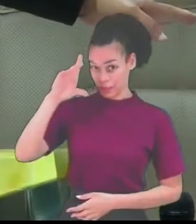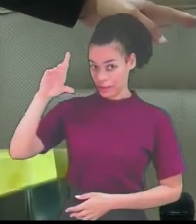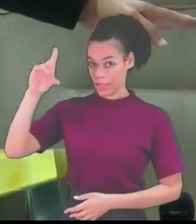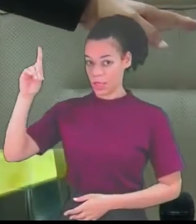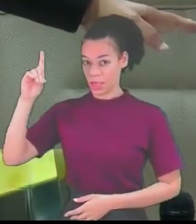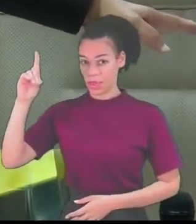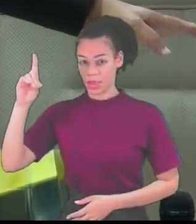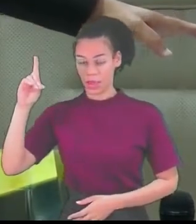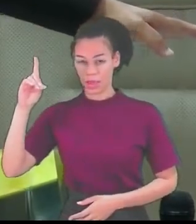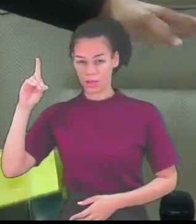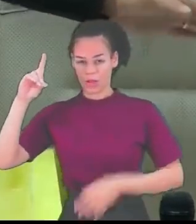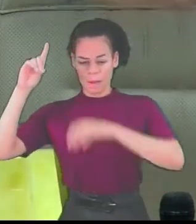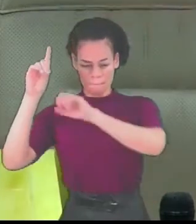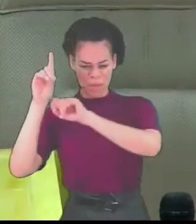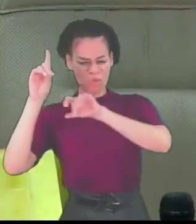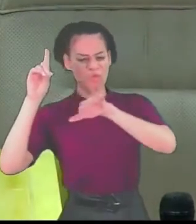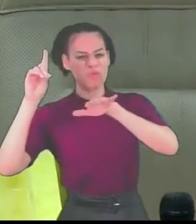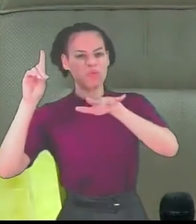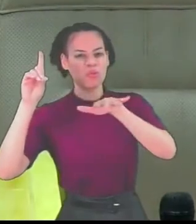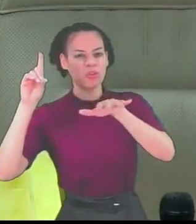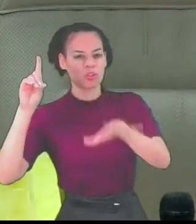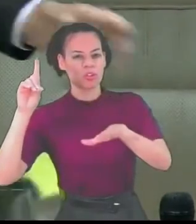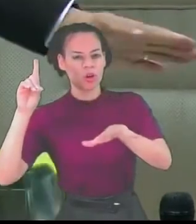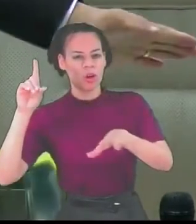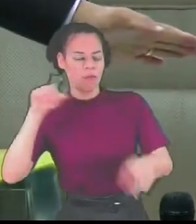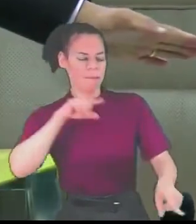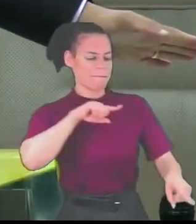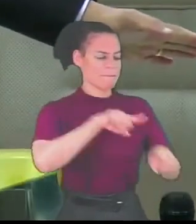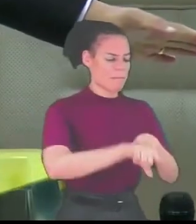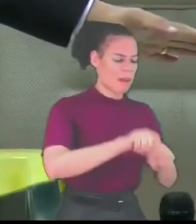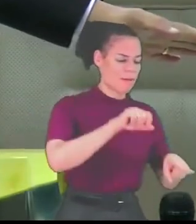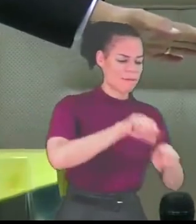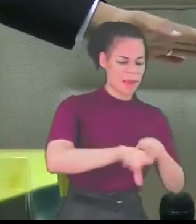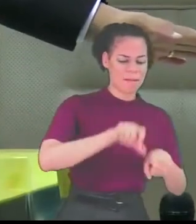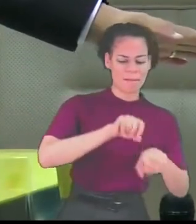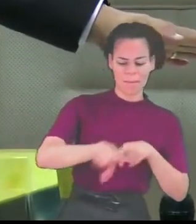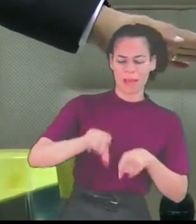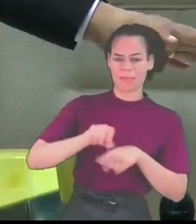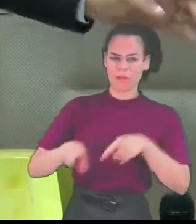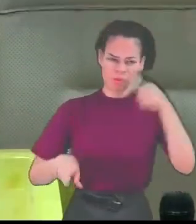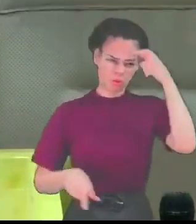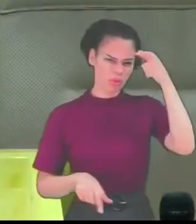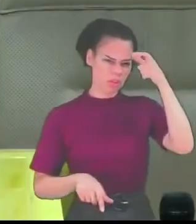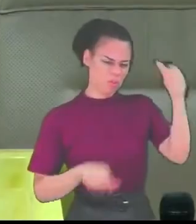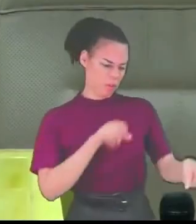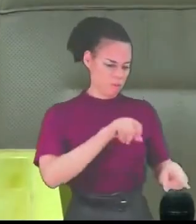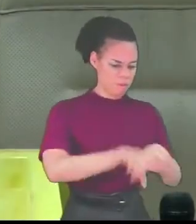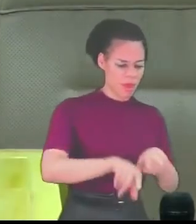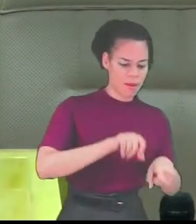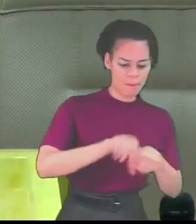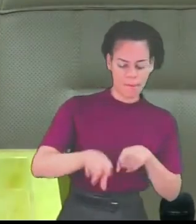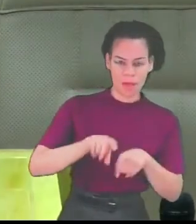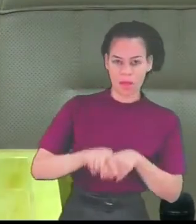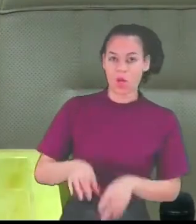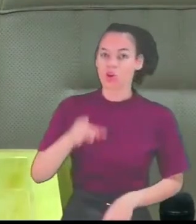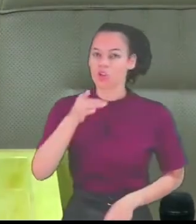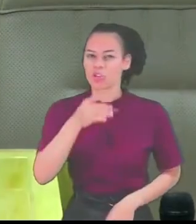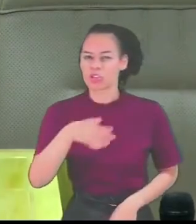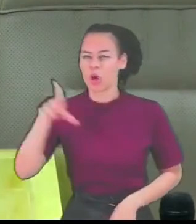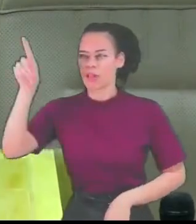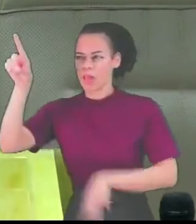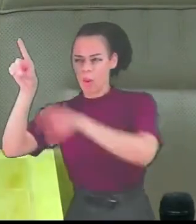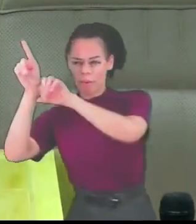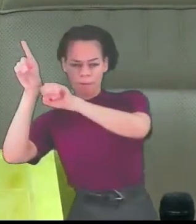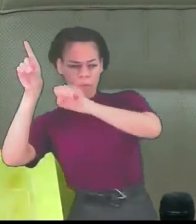botar esses inimigos por terra abaixo ele vai colocar o inimigo por baixo pelo só pros das